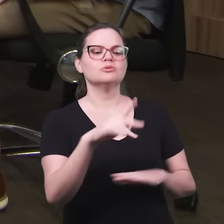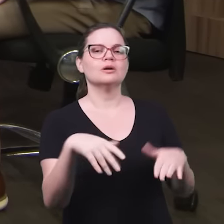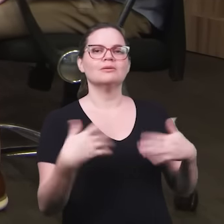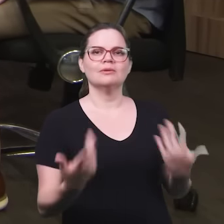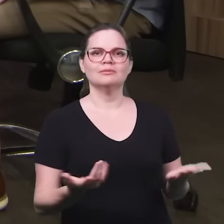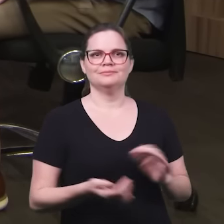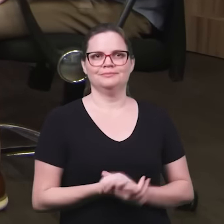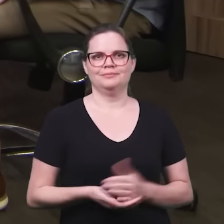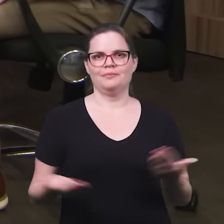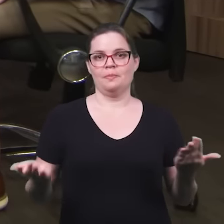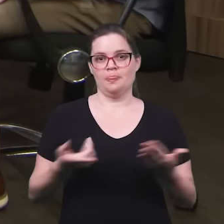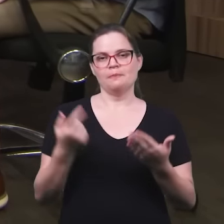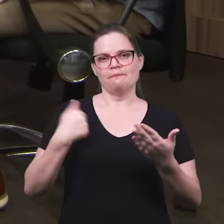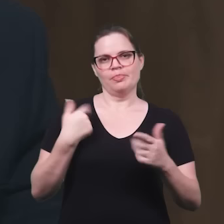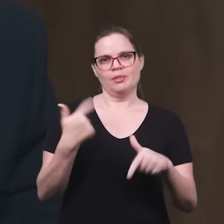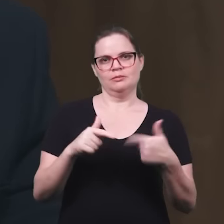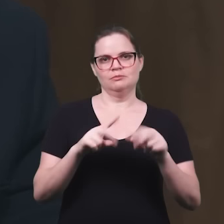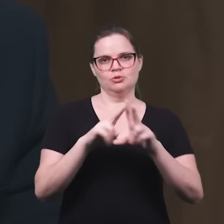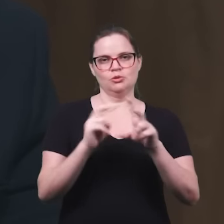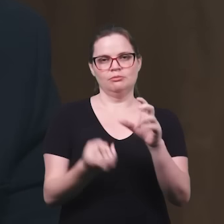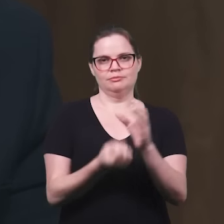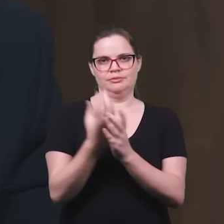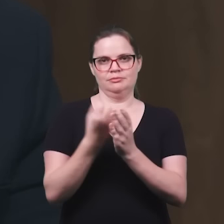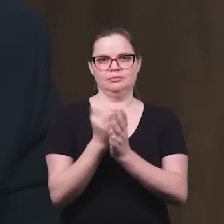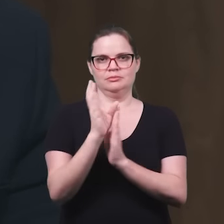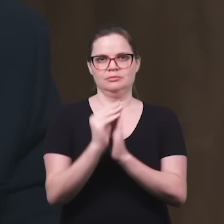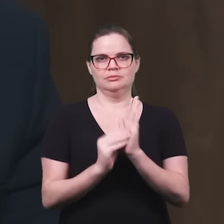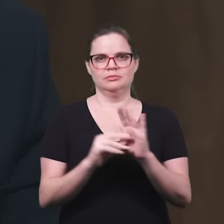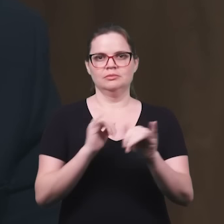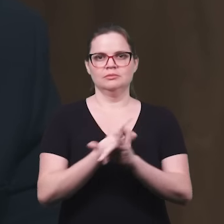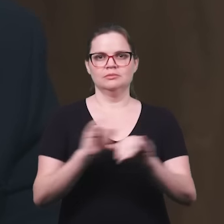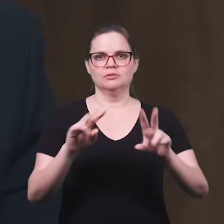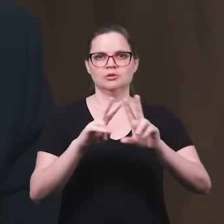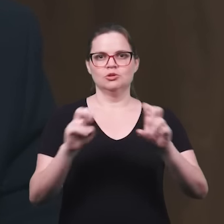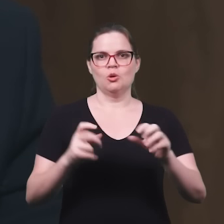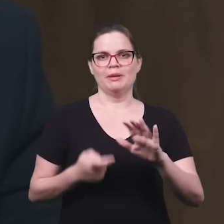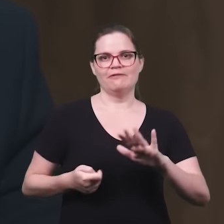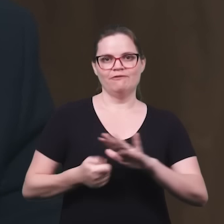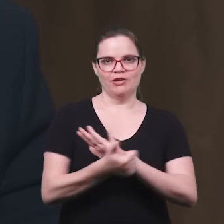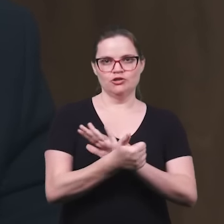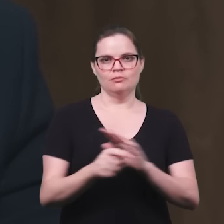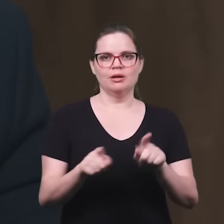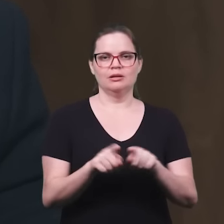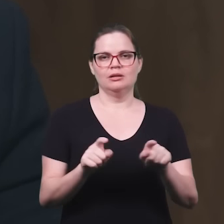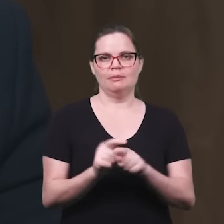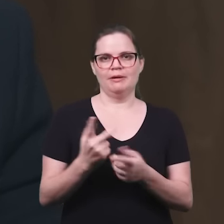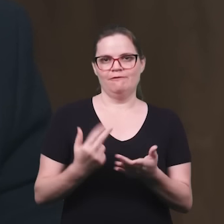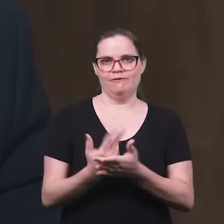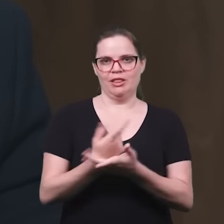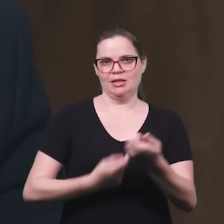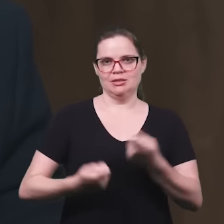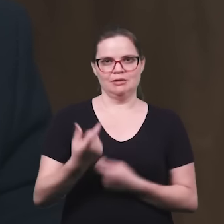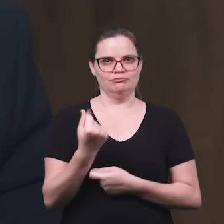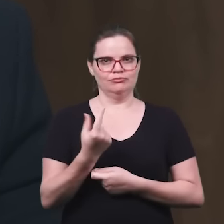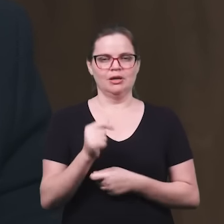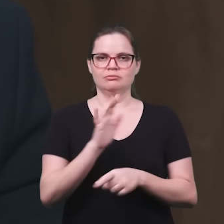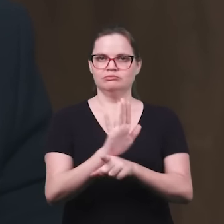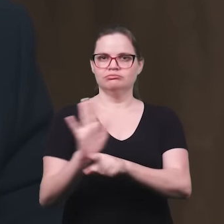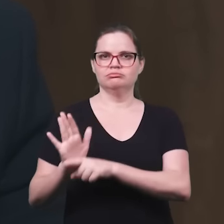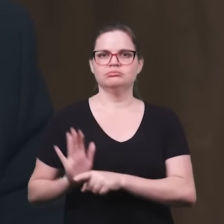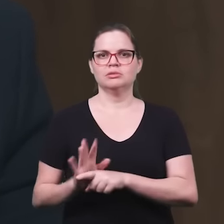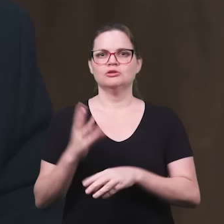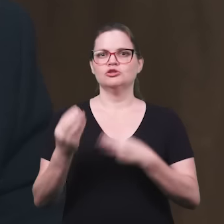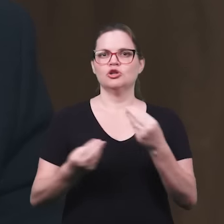Legal. Hoje eu trabalho com a produção de conteúdo, né, nas redes sociais, falando sobre finanças e investimentos, né, ajudando as pessoas